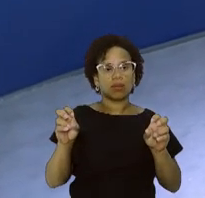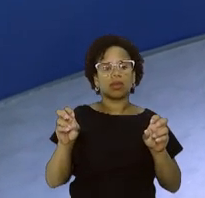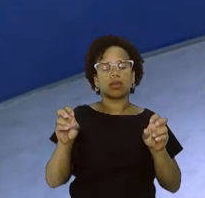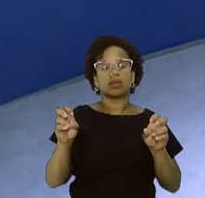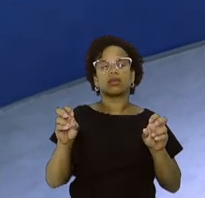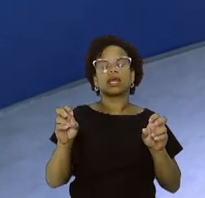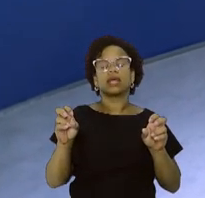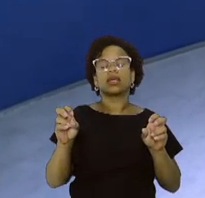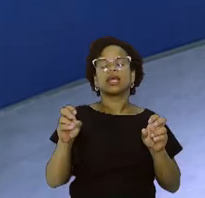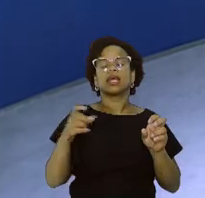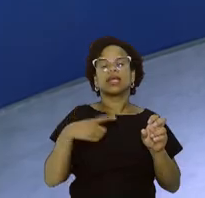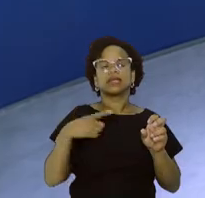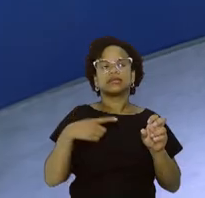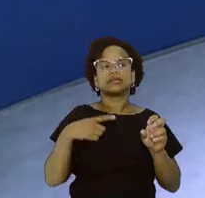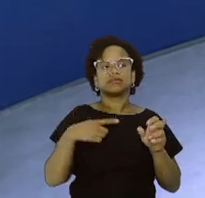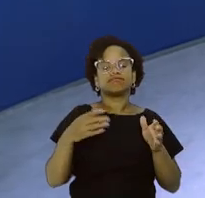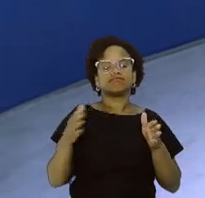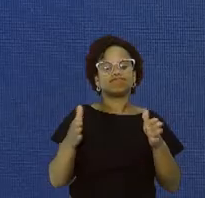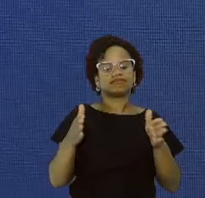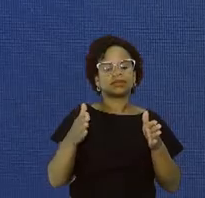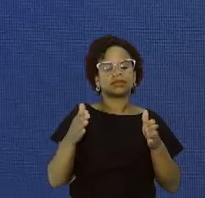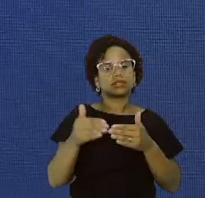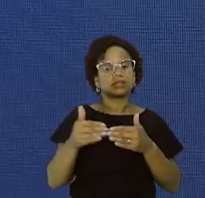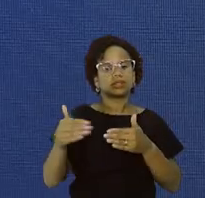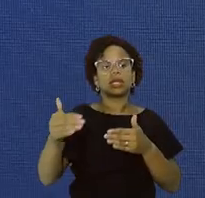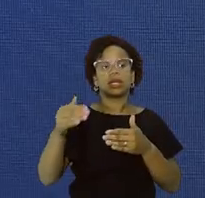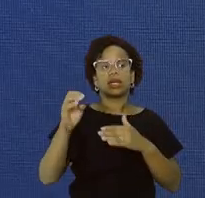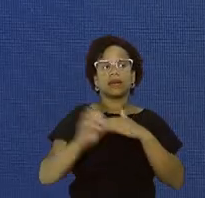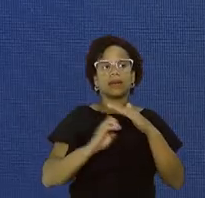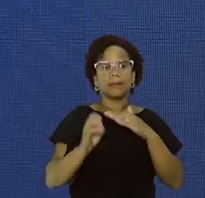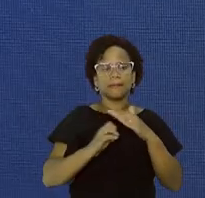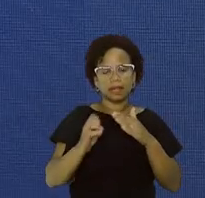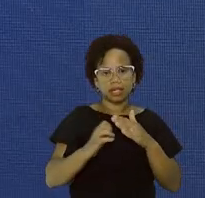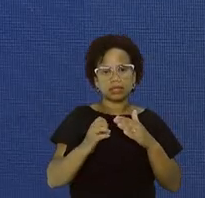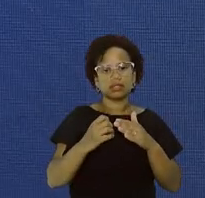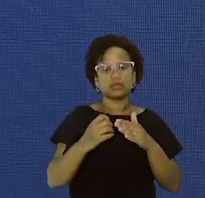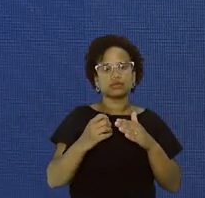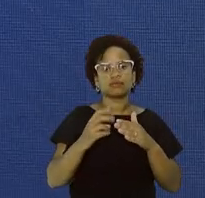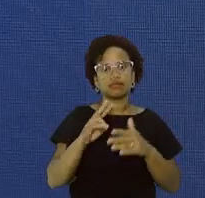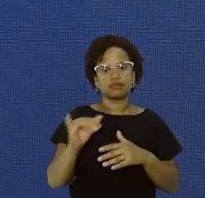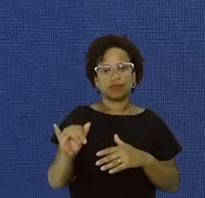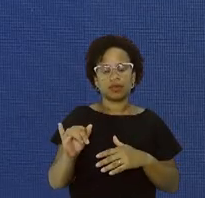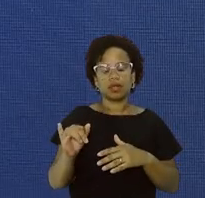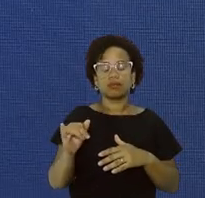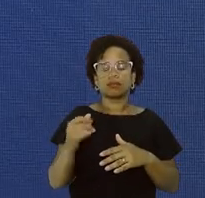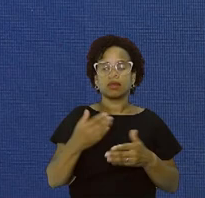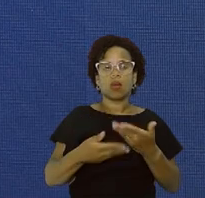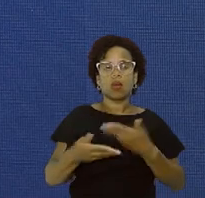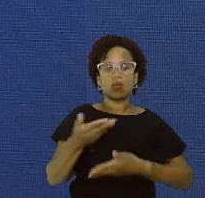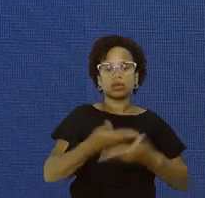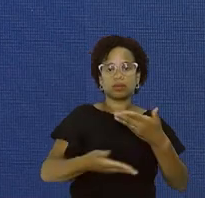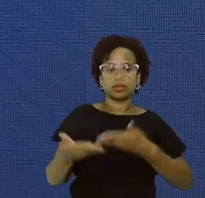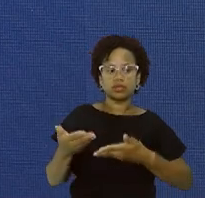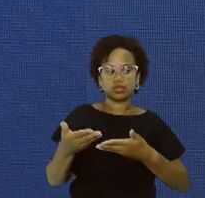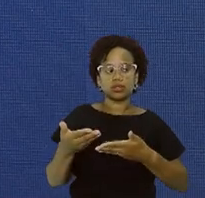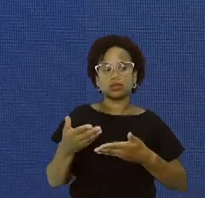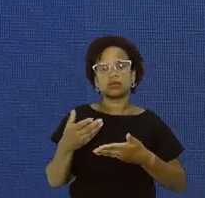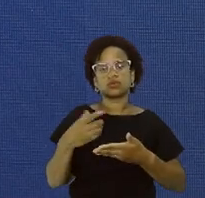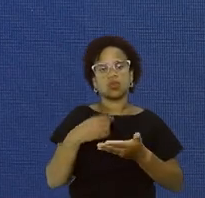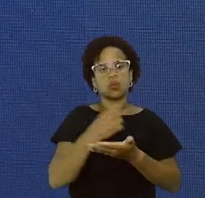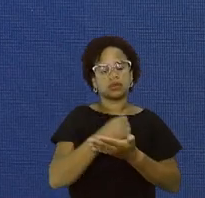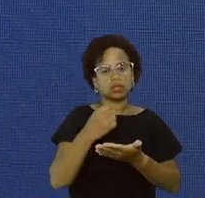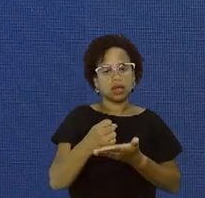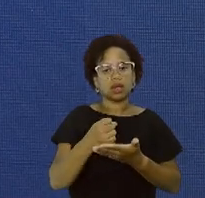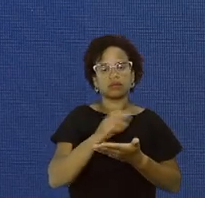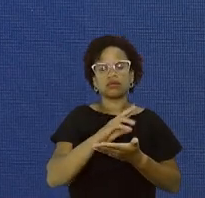na agenda das empresas do sitions para você ter contrapartida de contratos é uma série